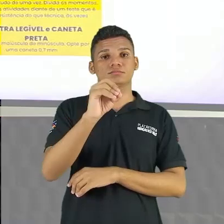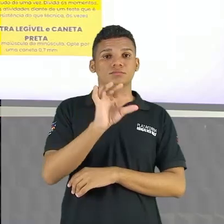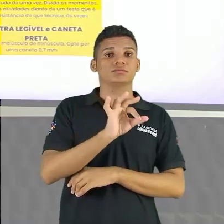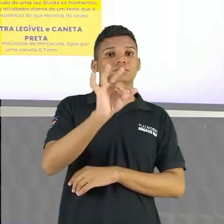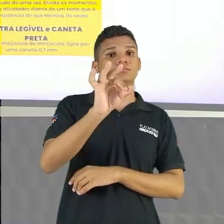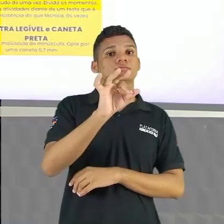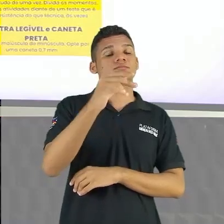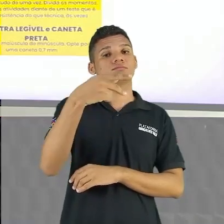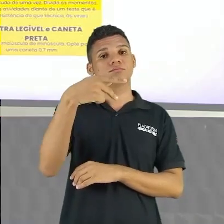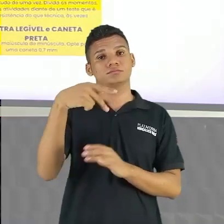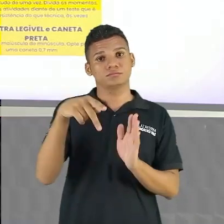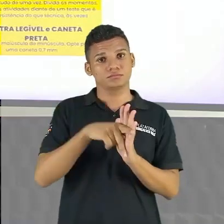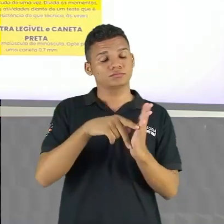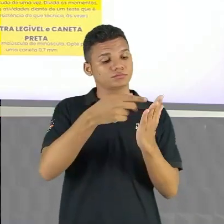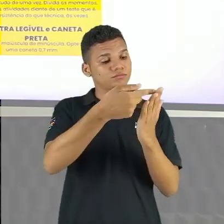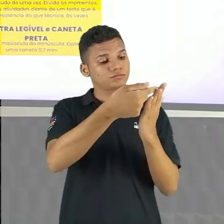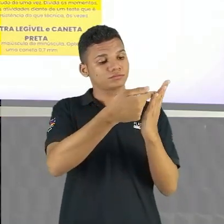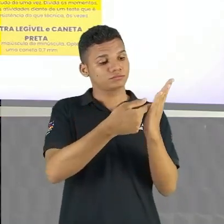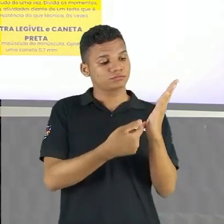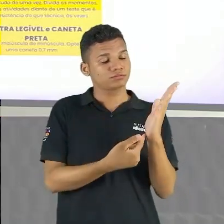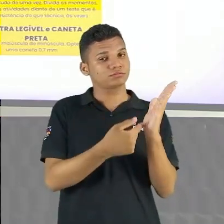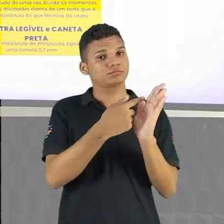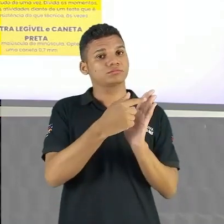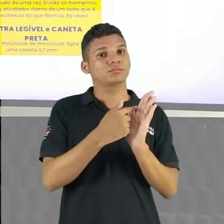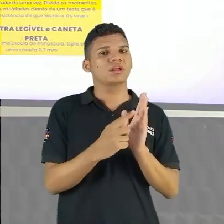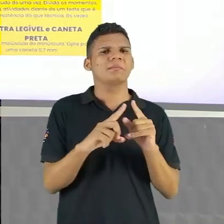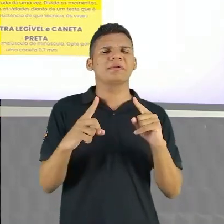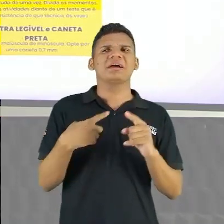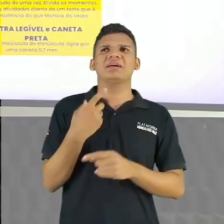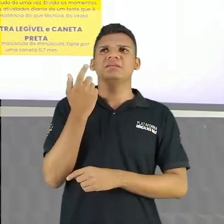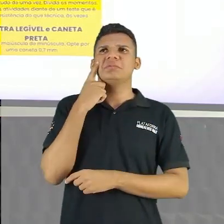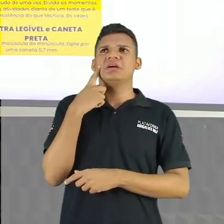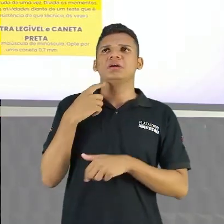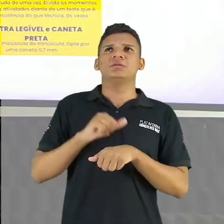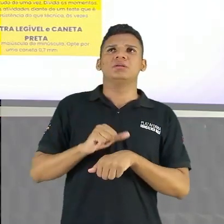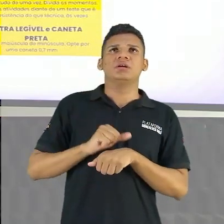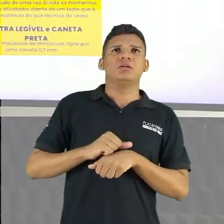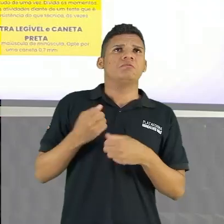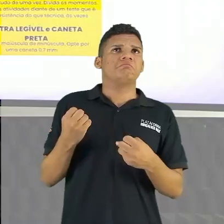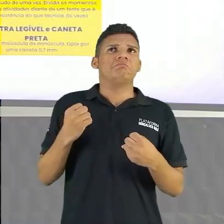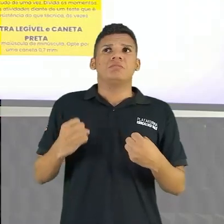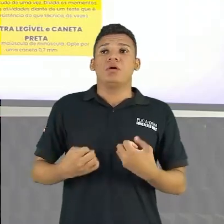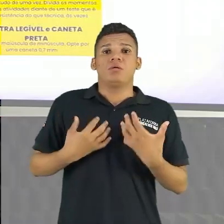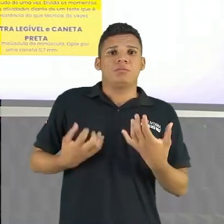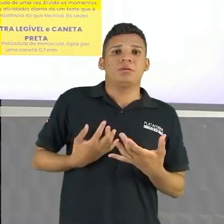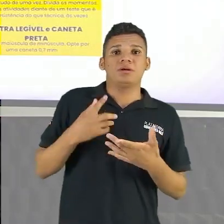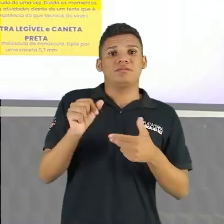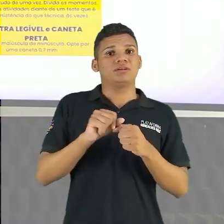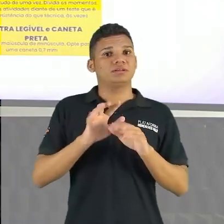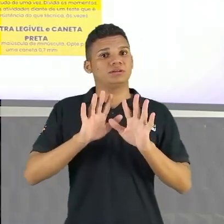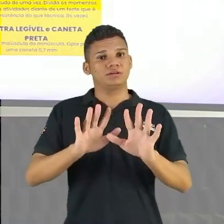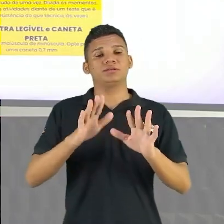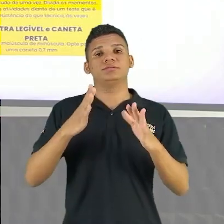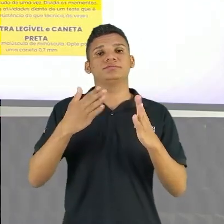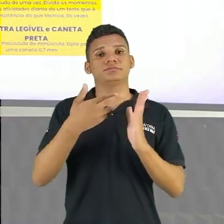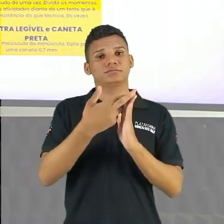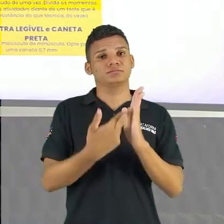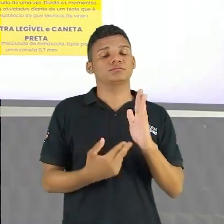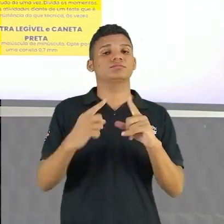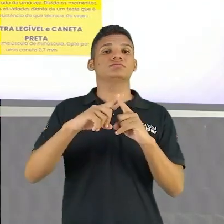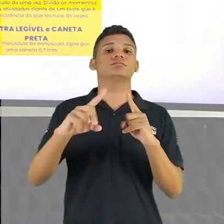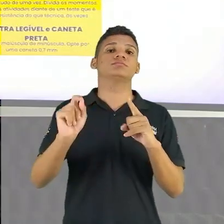redação um outro detalhe não espere se inspirar para fazer a redação tudo bem a